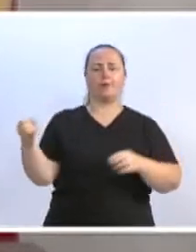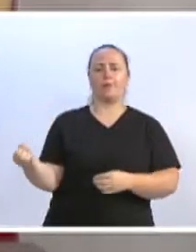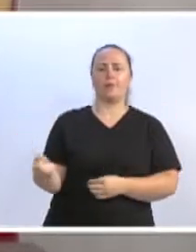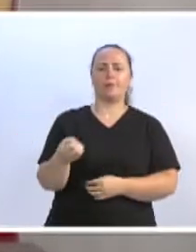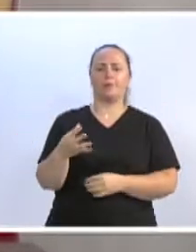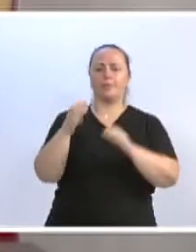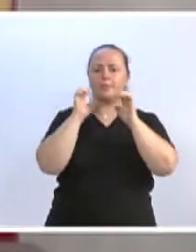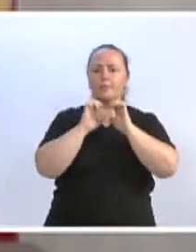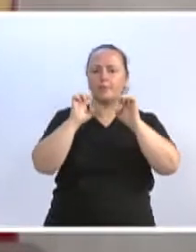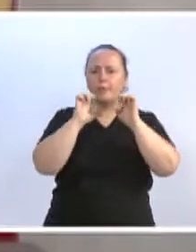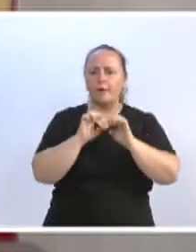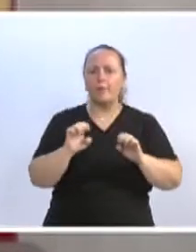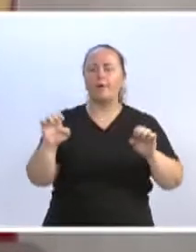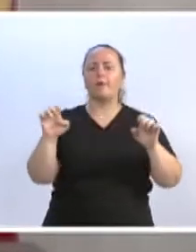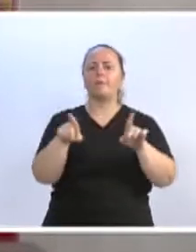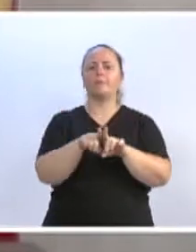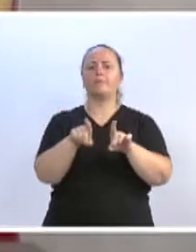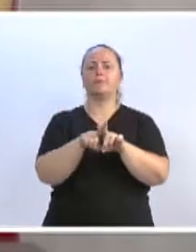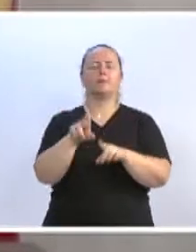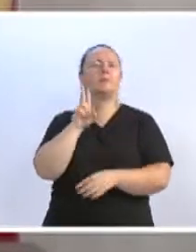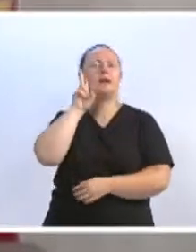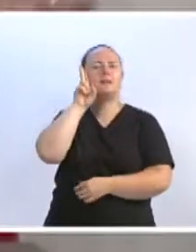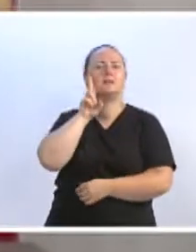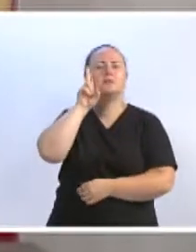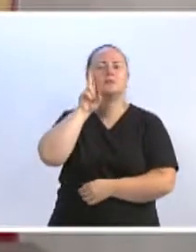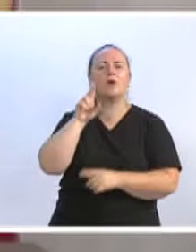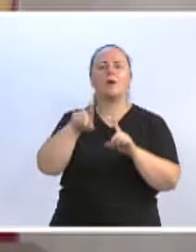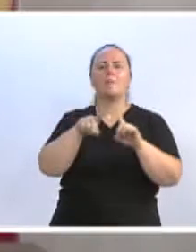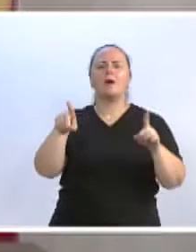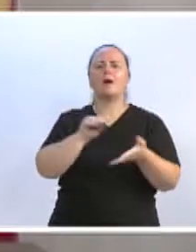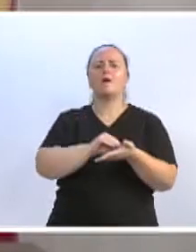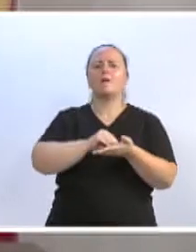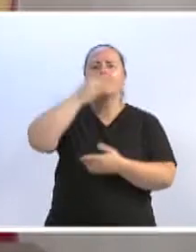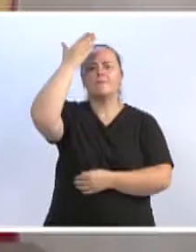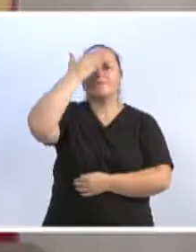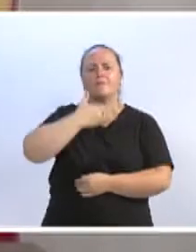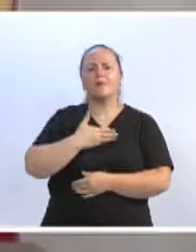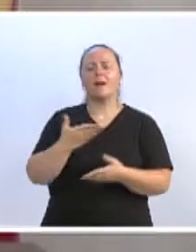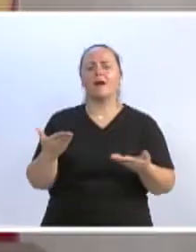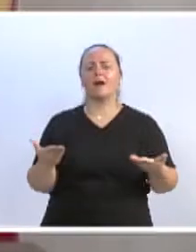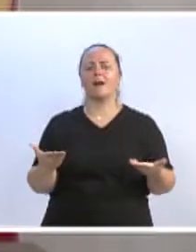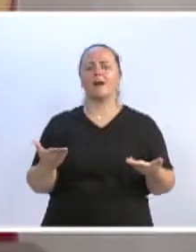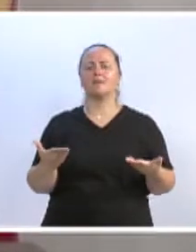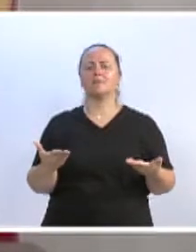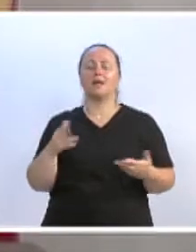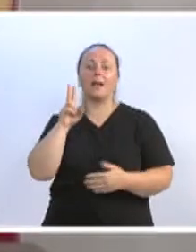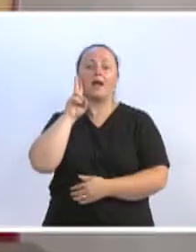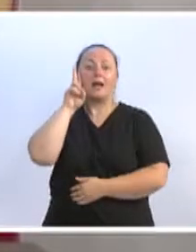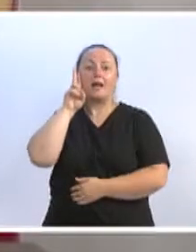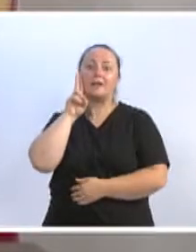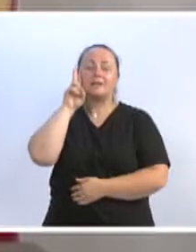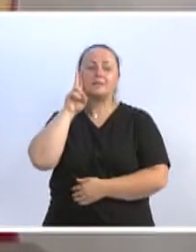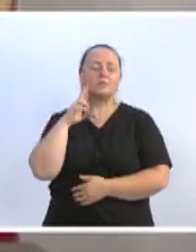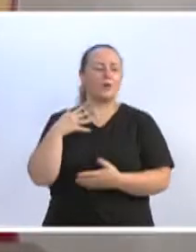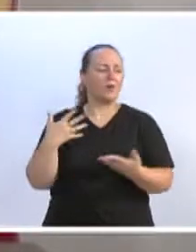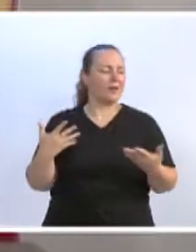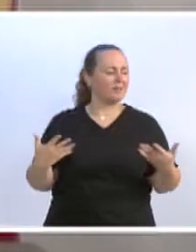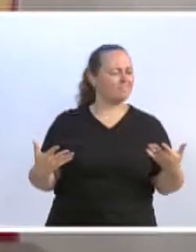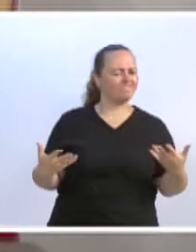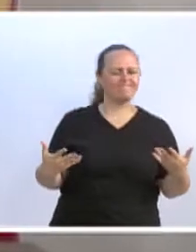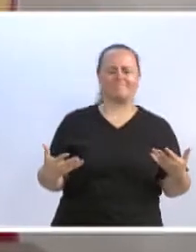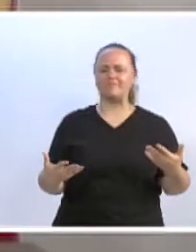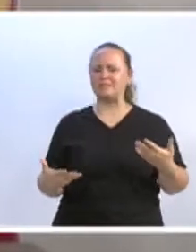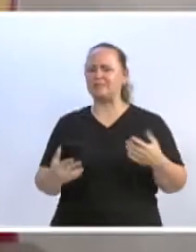a respeito de supostas histórias não comprovadas e verdadeiras histórias